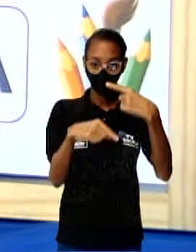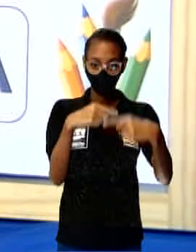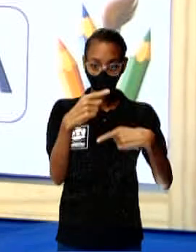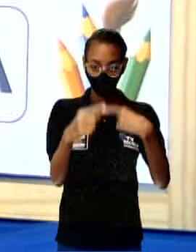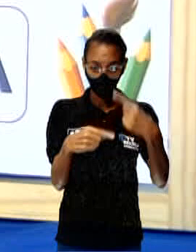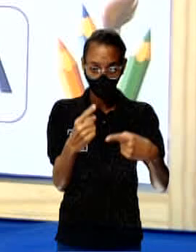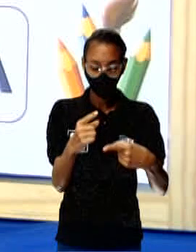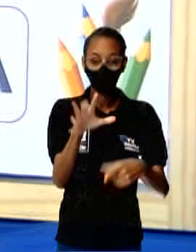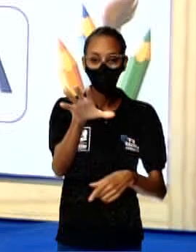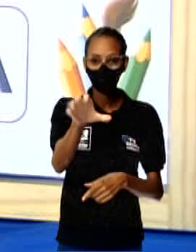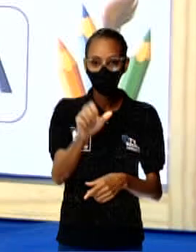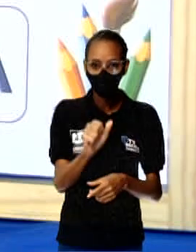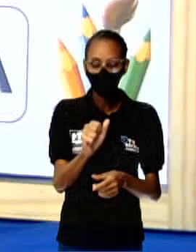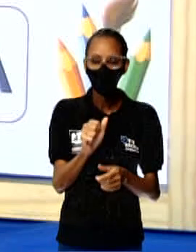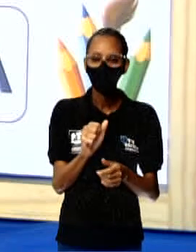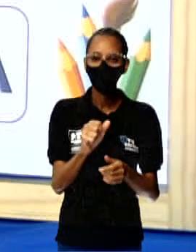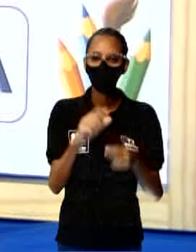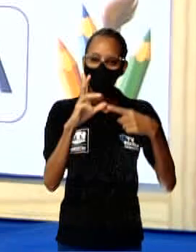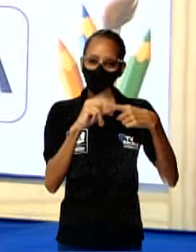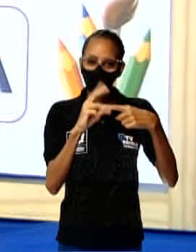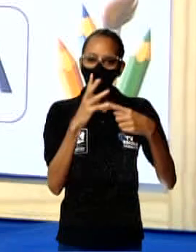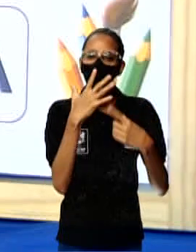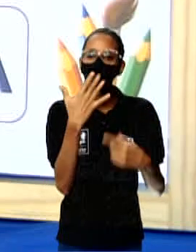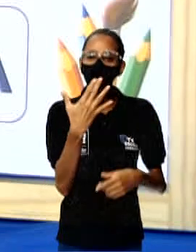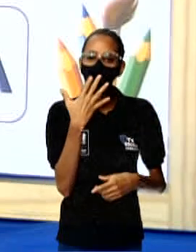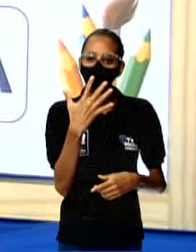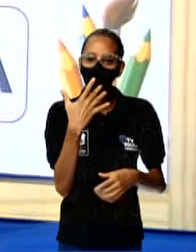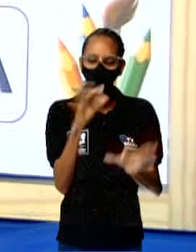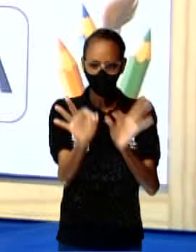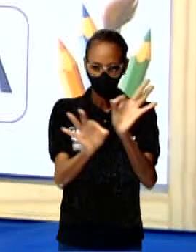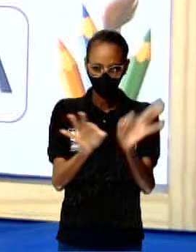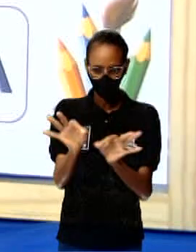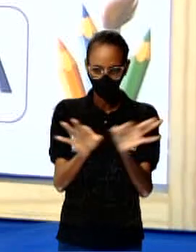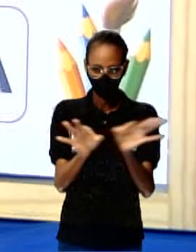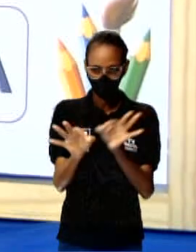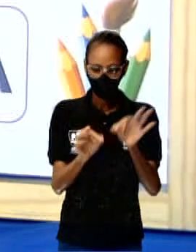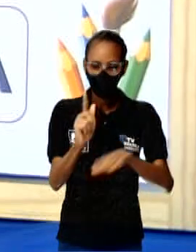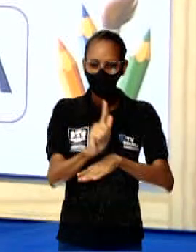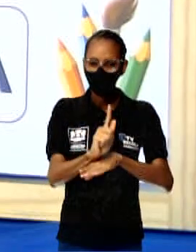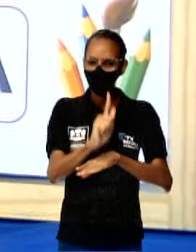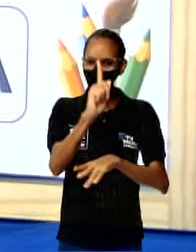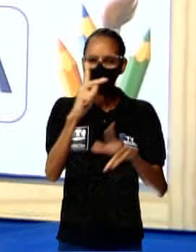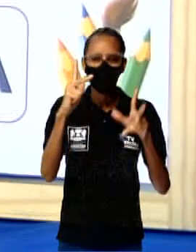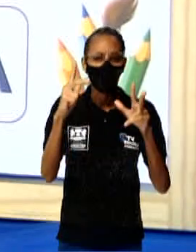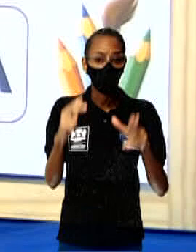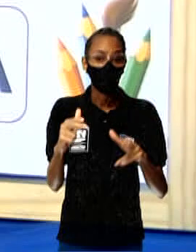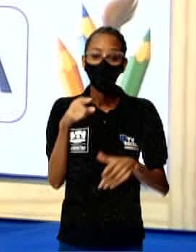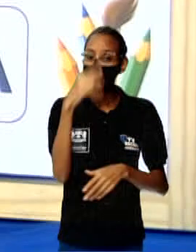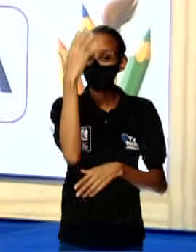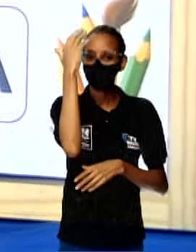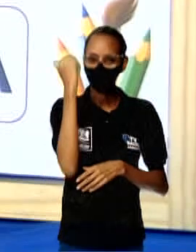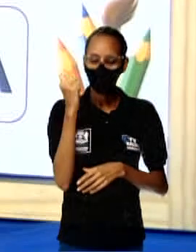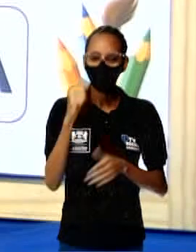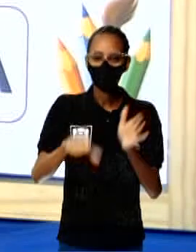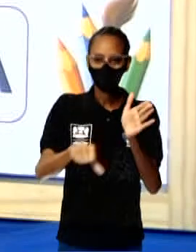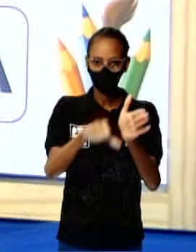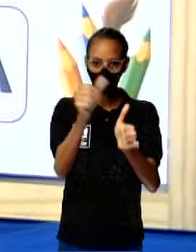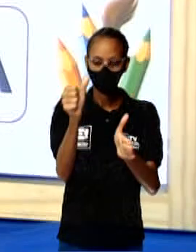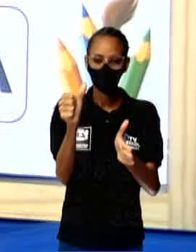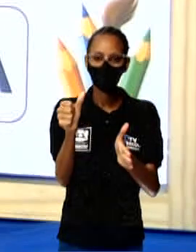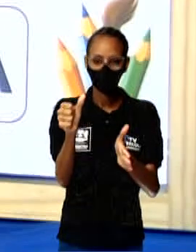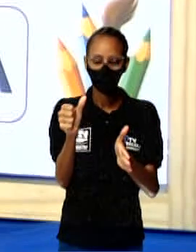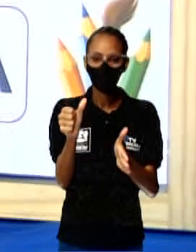pegamos as canetinhas coloridas e vamos decorar esse foguetes do jeitinho que a gente souber primeiro